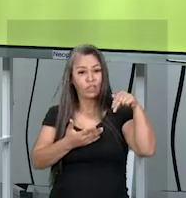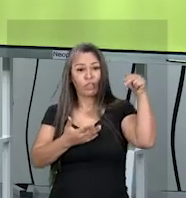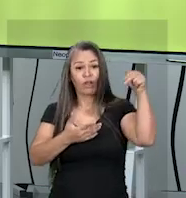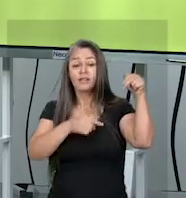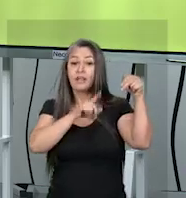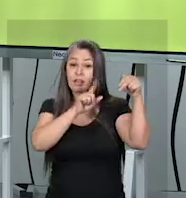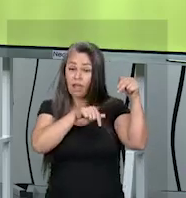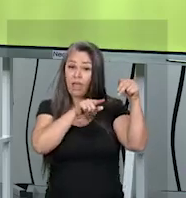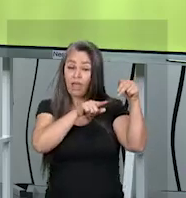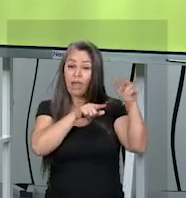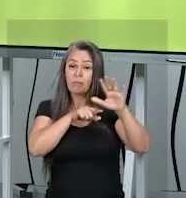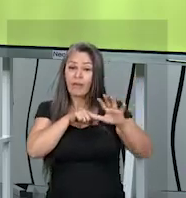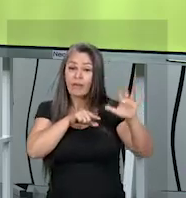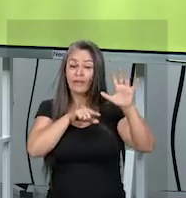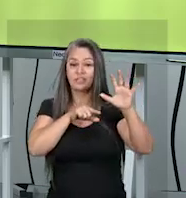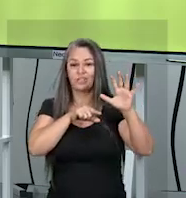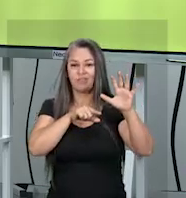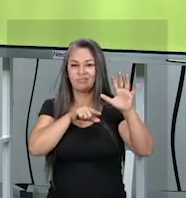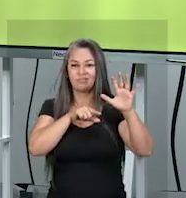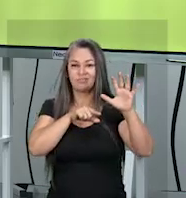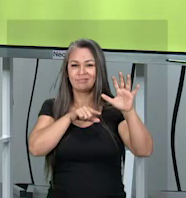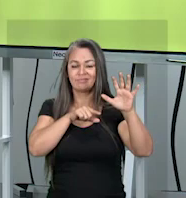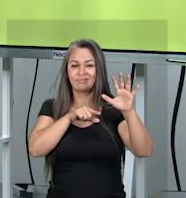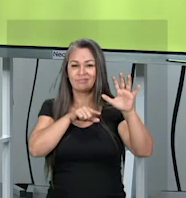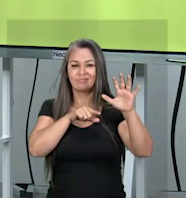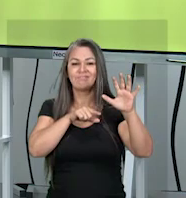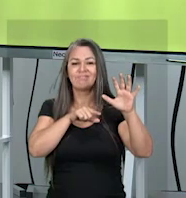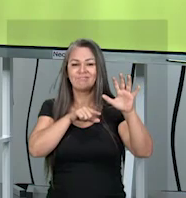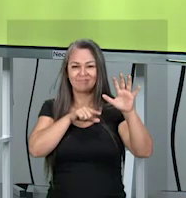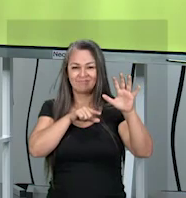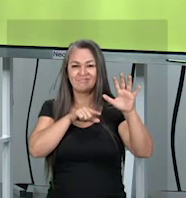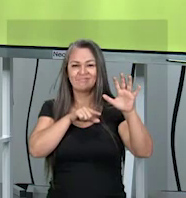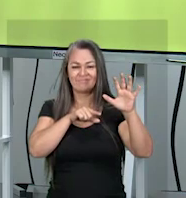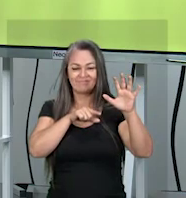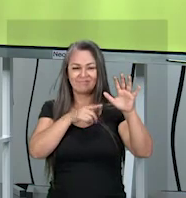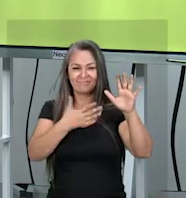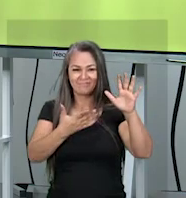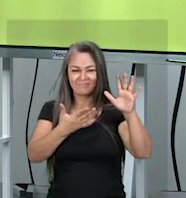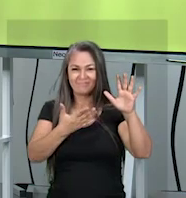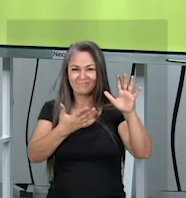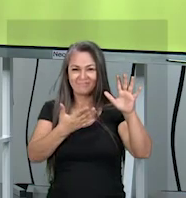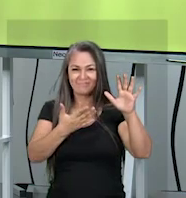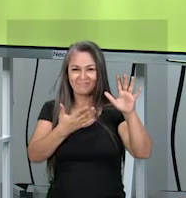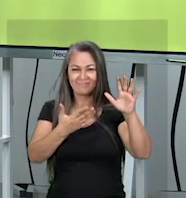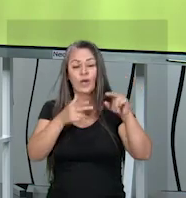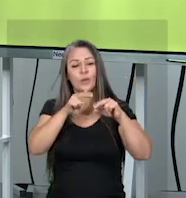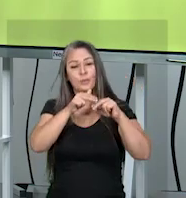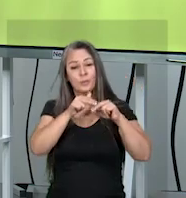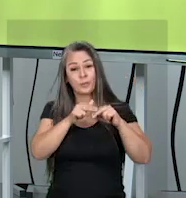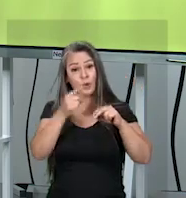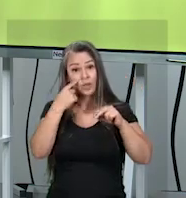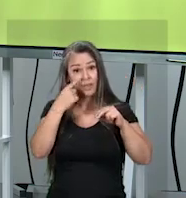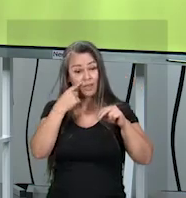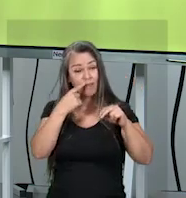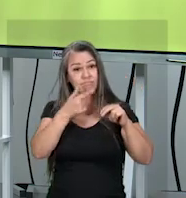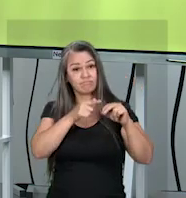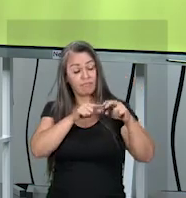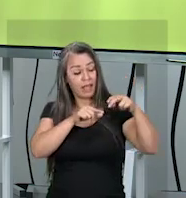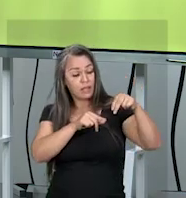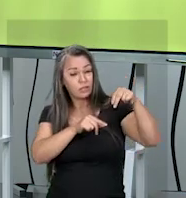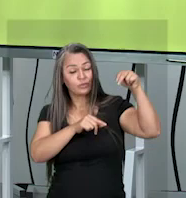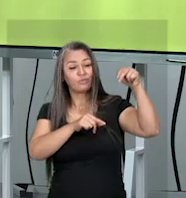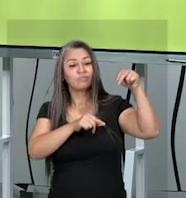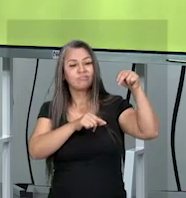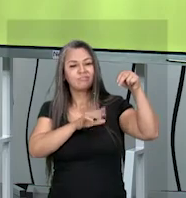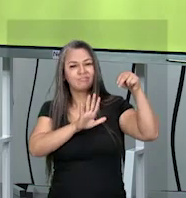do Equador e afasta ainda mais da região da linha do Trópico de Capricórnio, por exemplo, a tendência é de